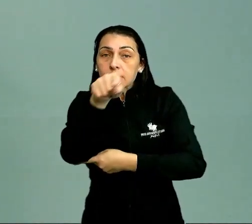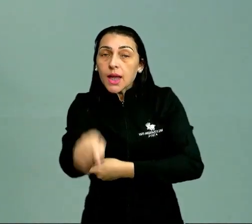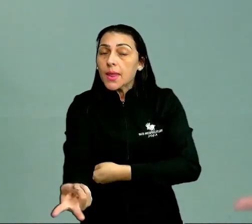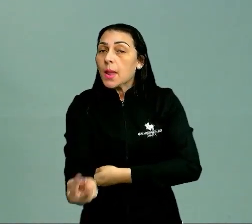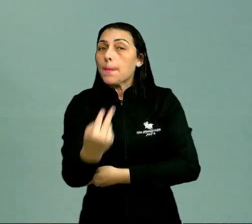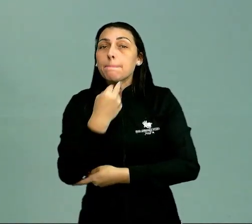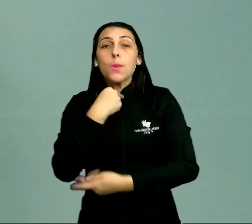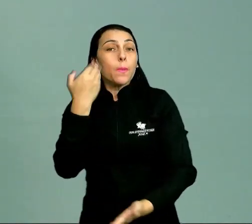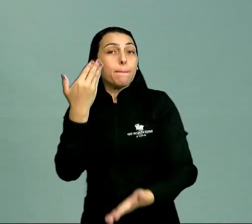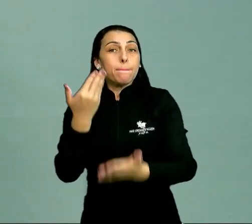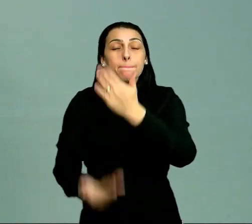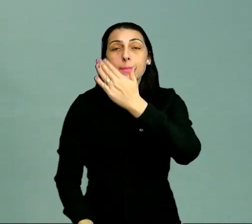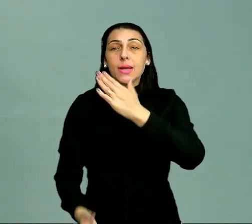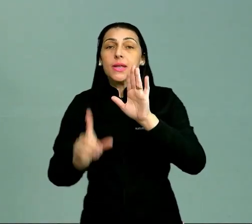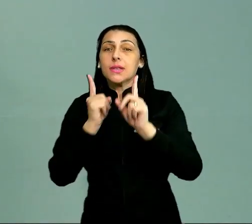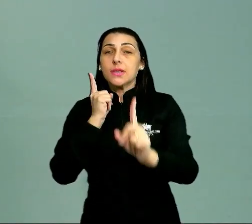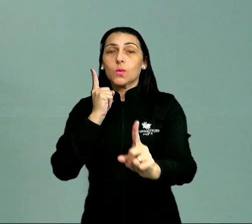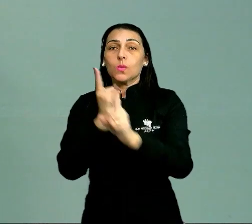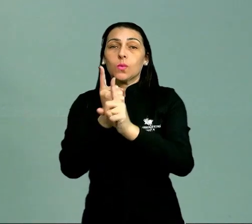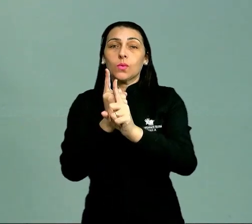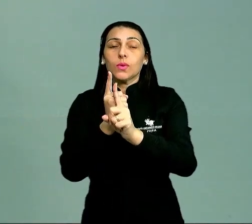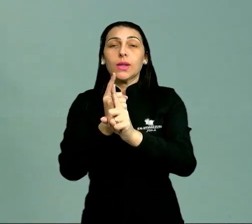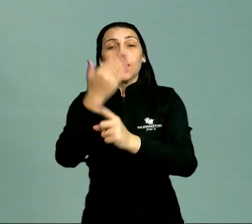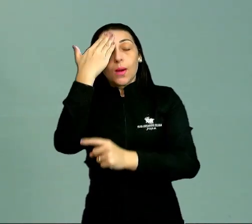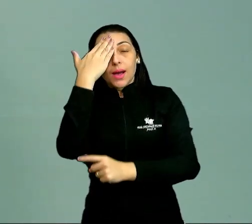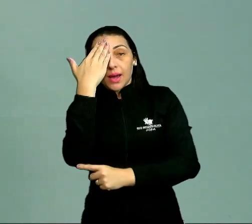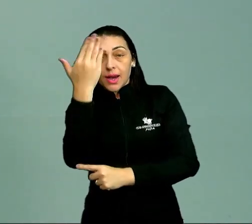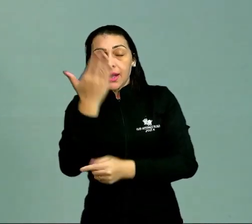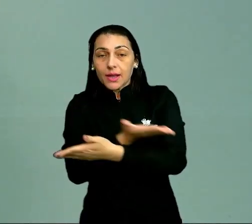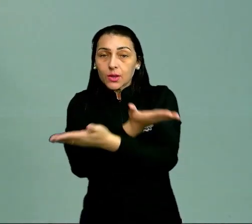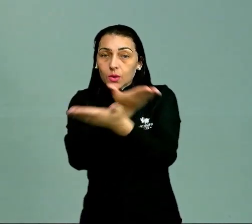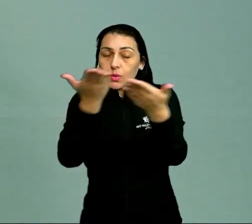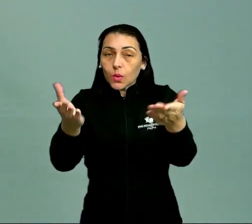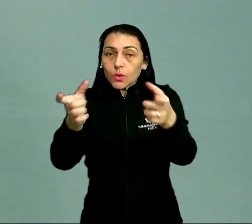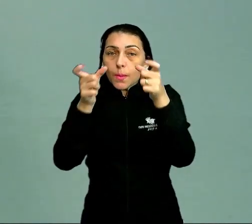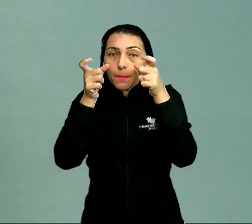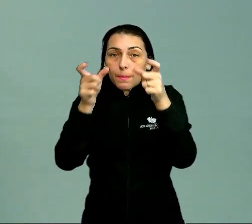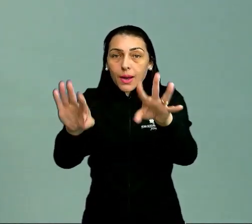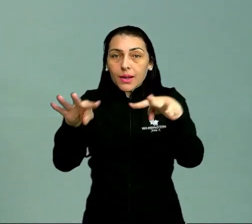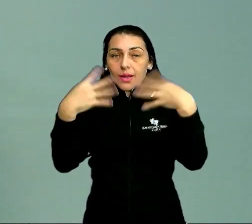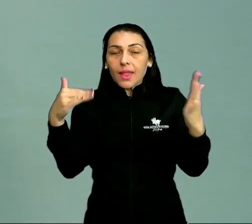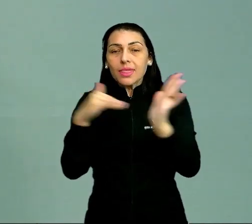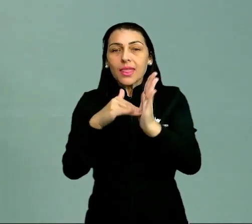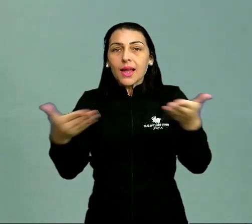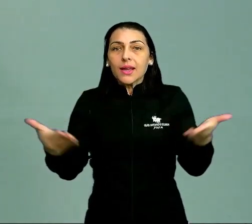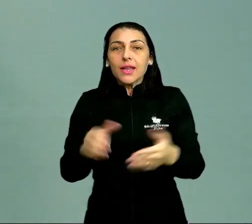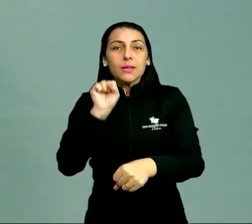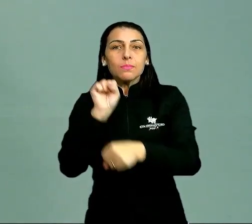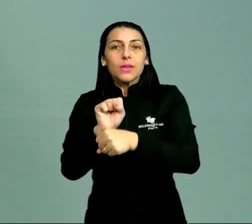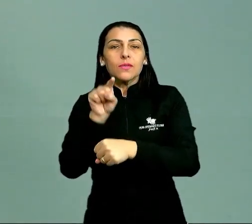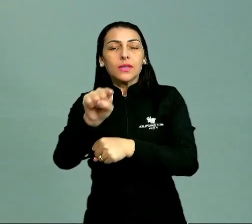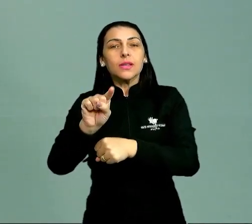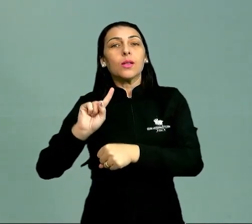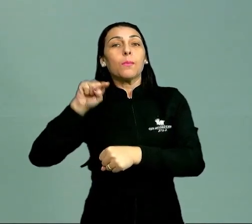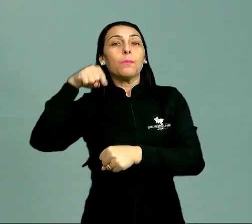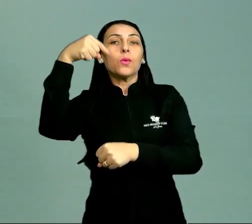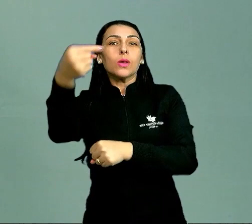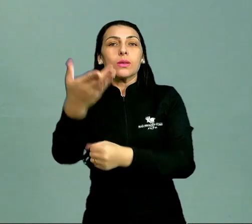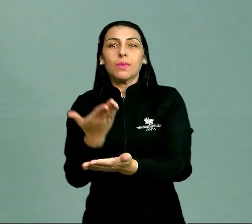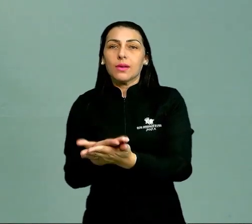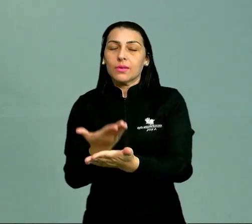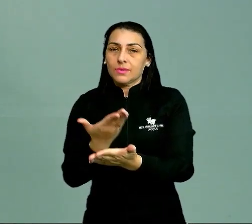não podem perder esse encontro. Eu agradeço a todos pela atenção até aqui e espero vocês para a nossa